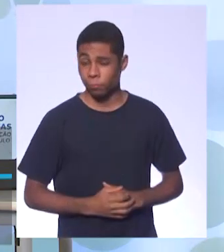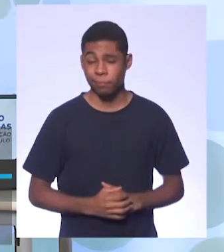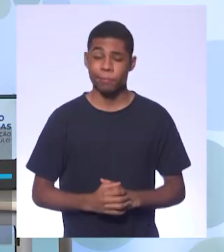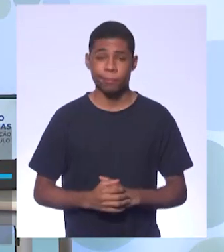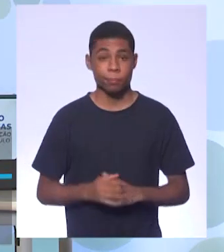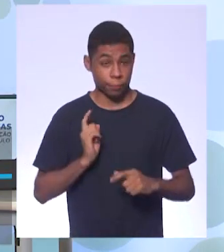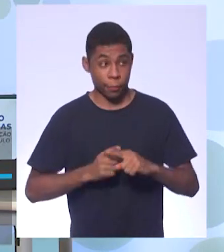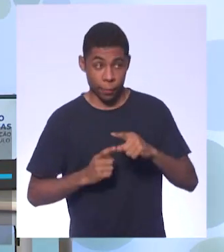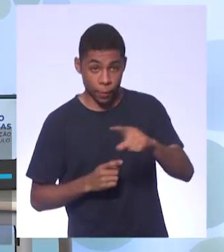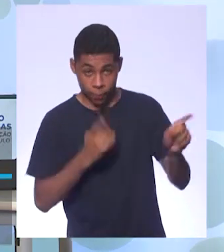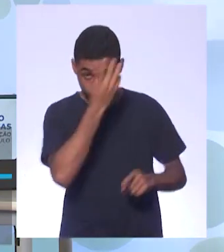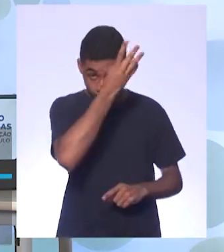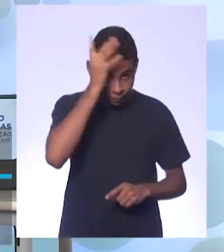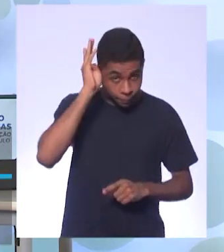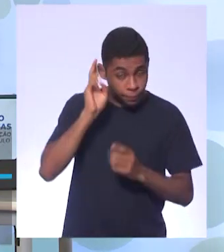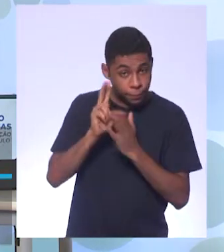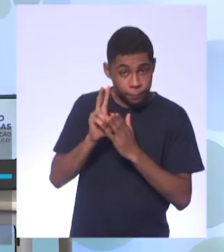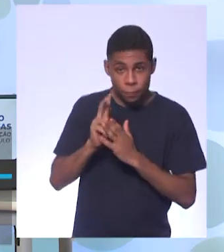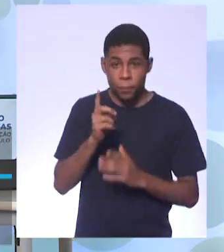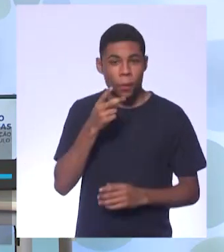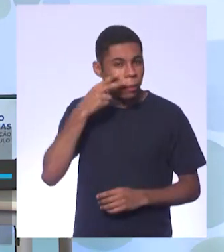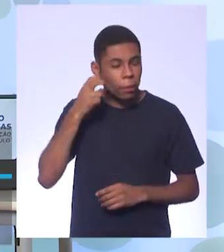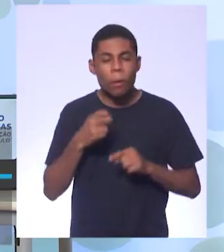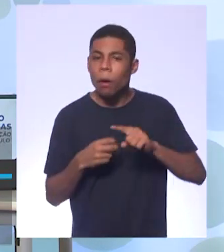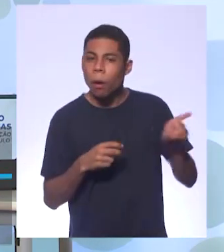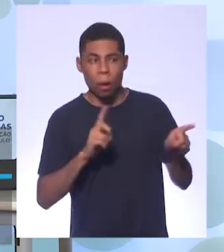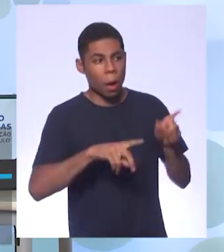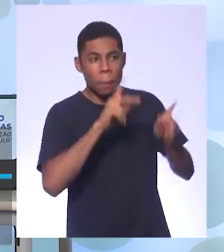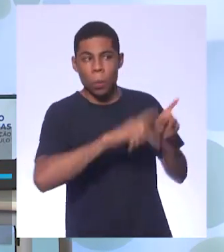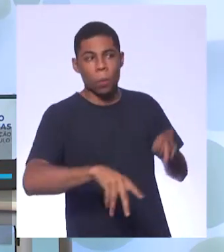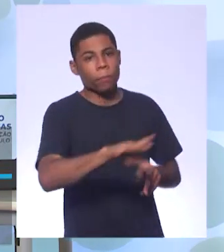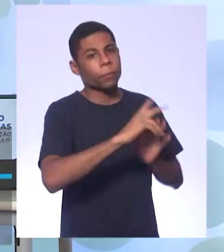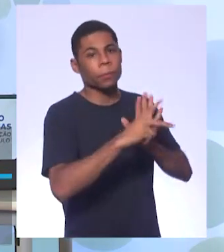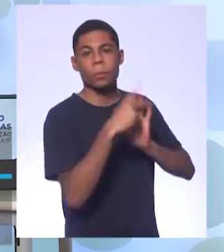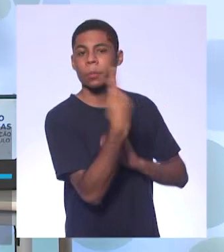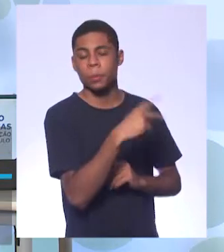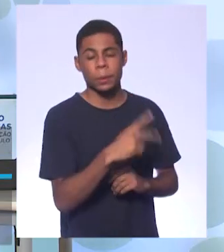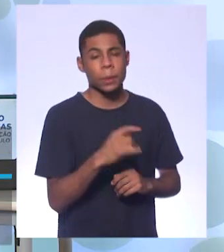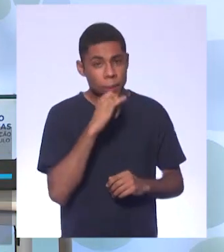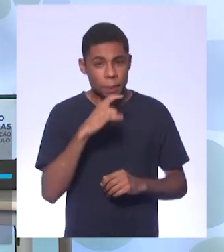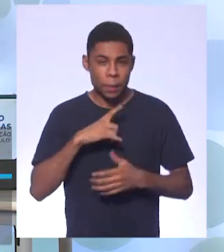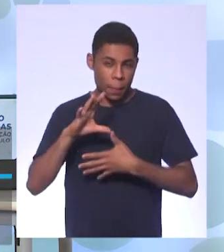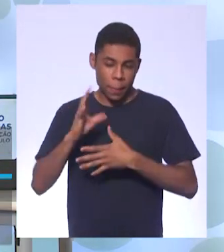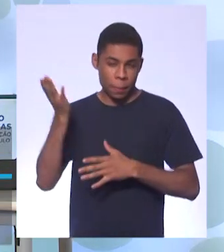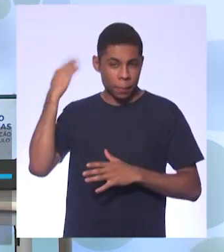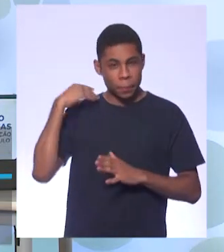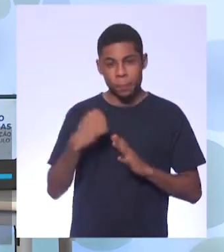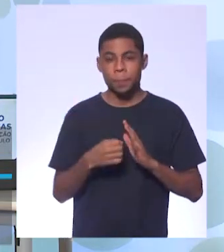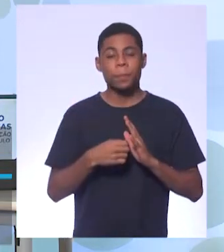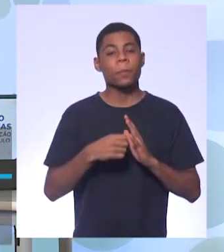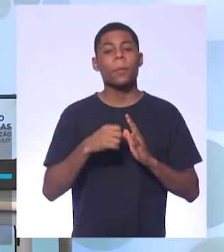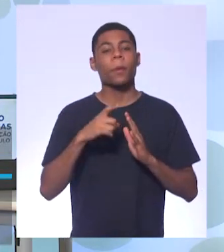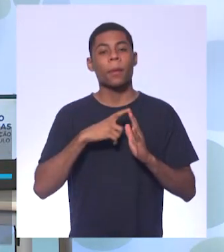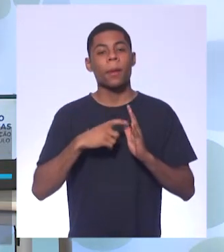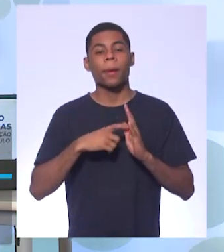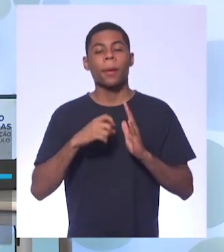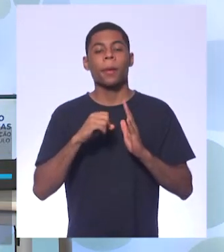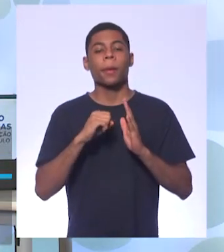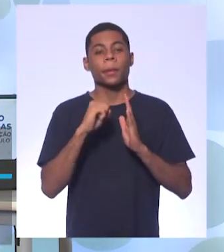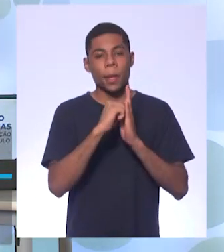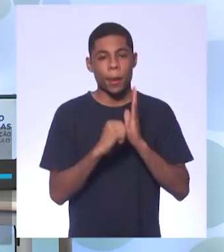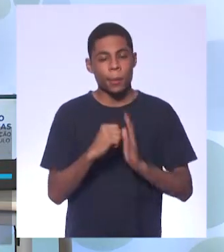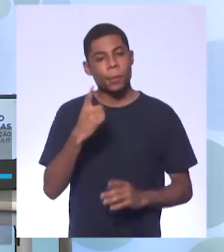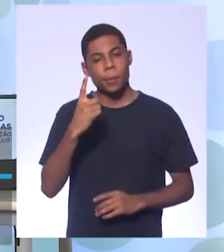né, eles eram os povos autóctones dessa região. Então, quando você pega o mapa do século XV, anterior a isso, você vai ver que